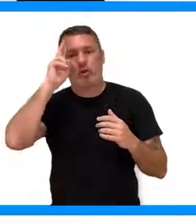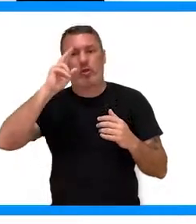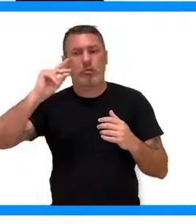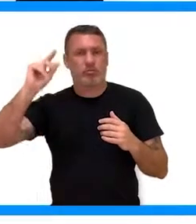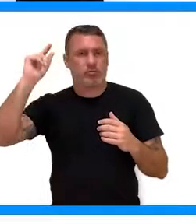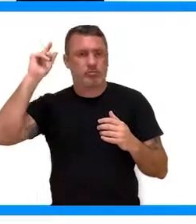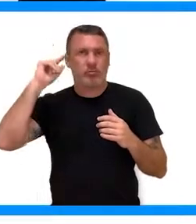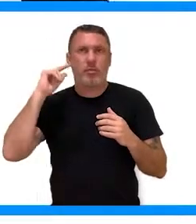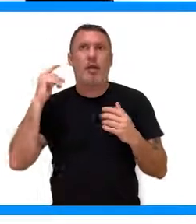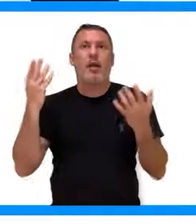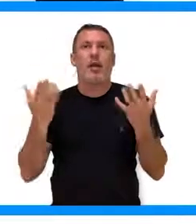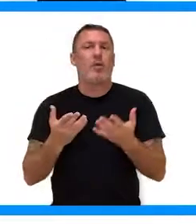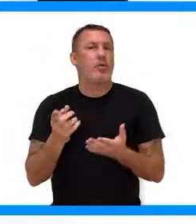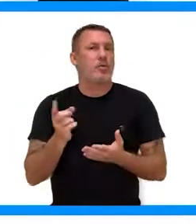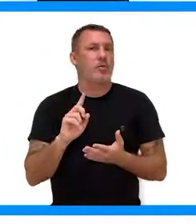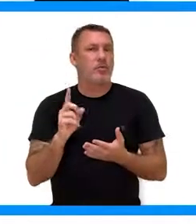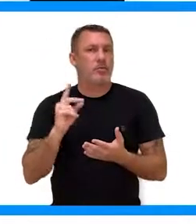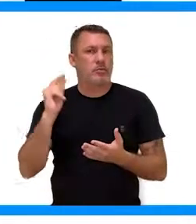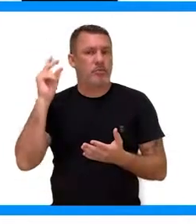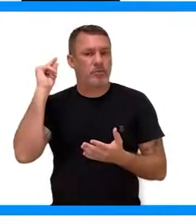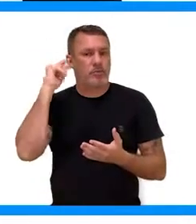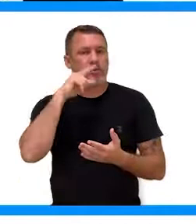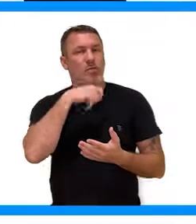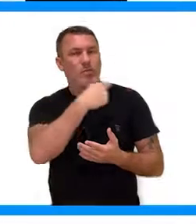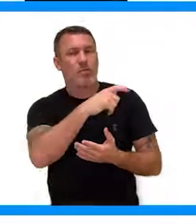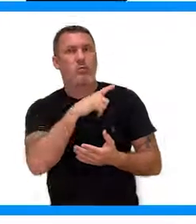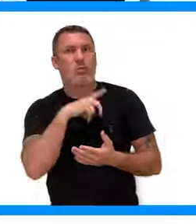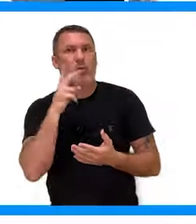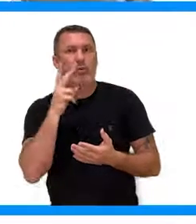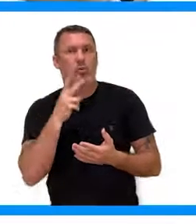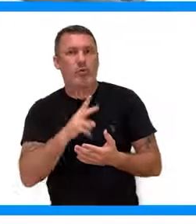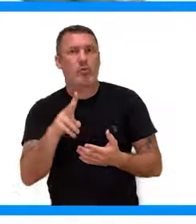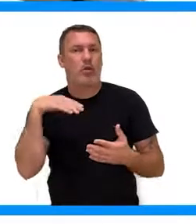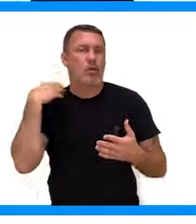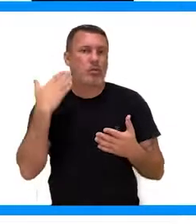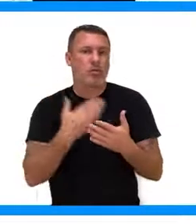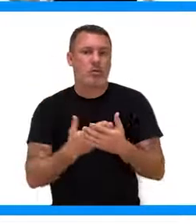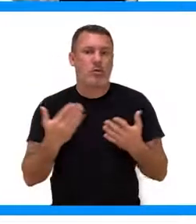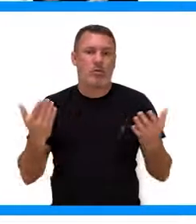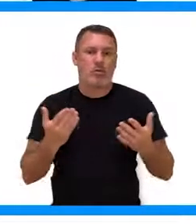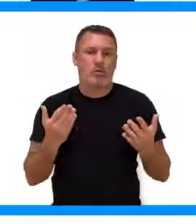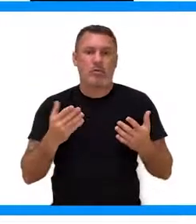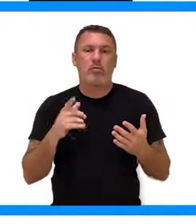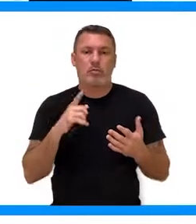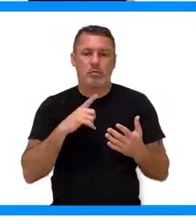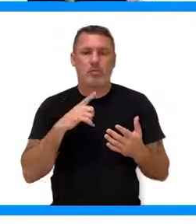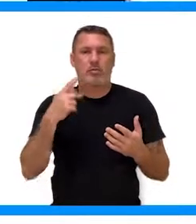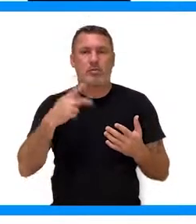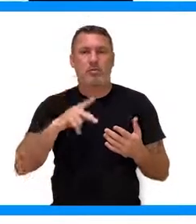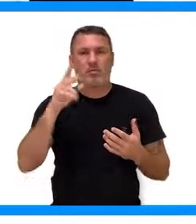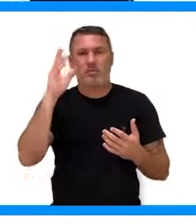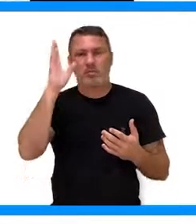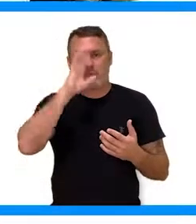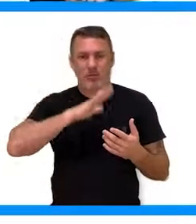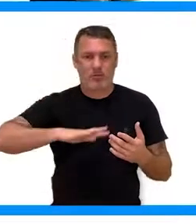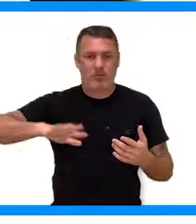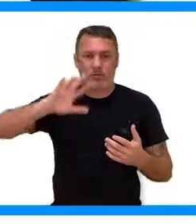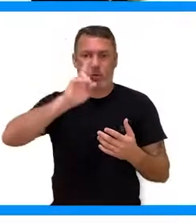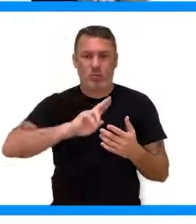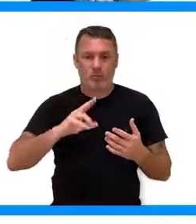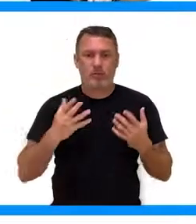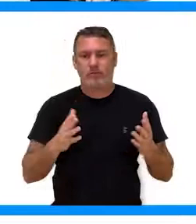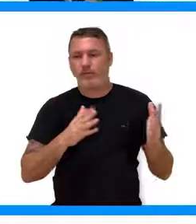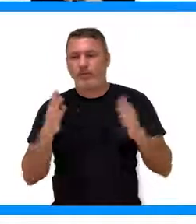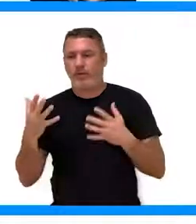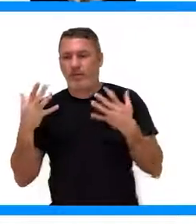histórica, tudo bem? Que existe, que é mantida até os dias atuais aqui no